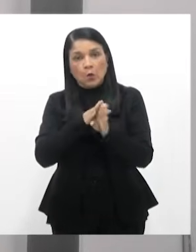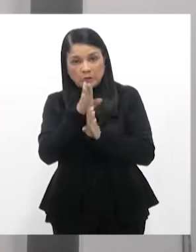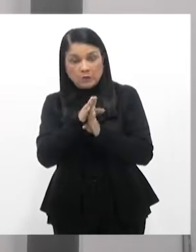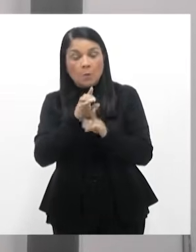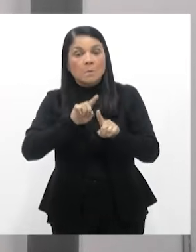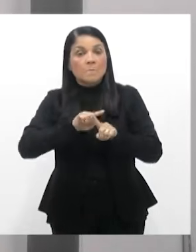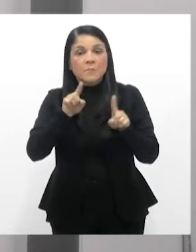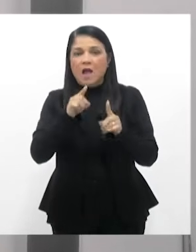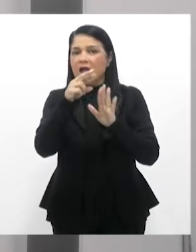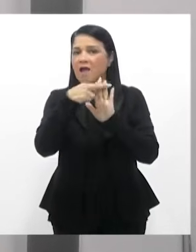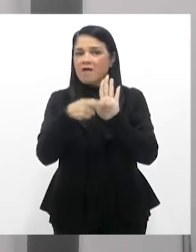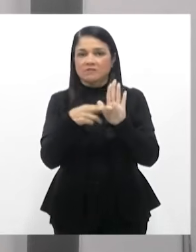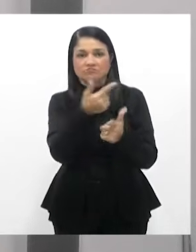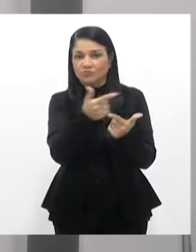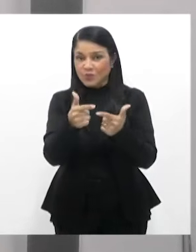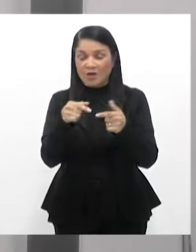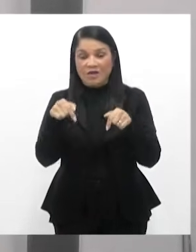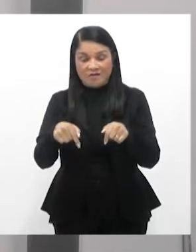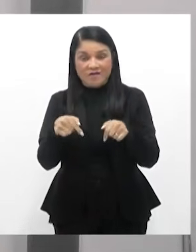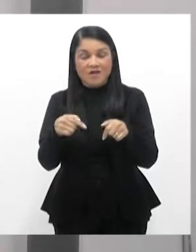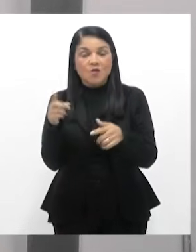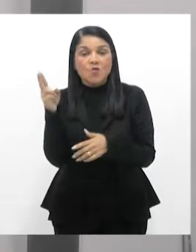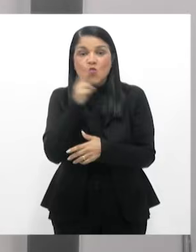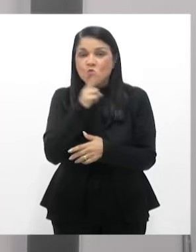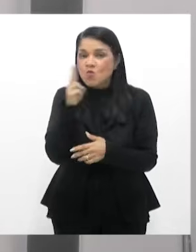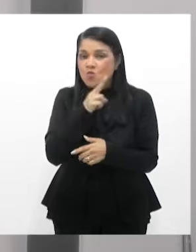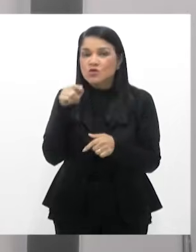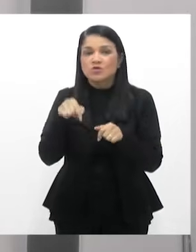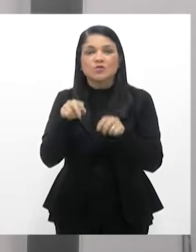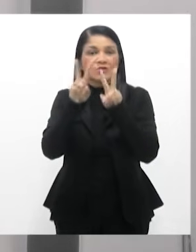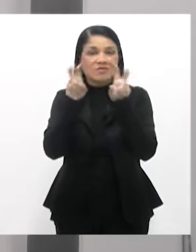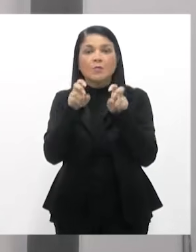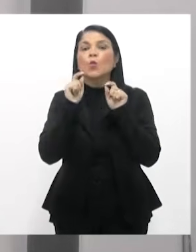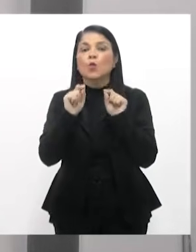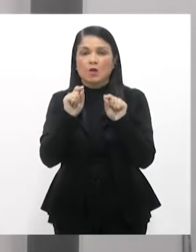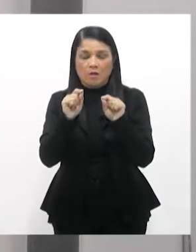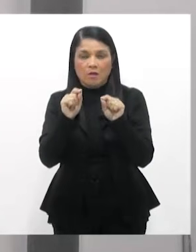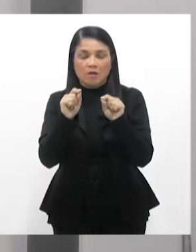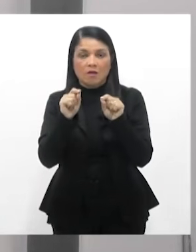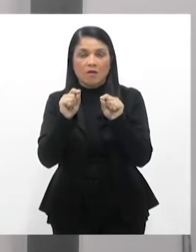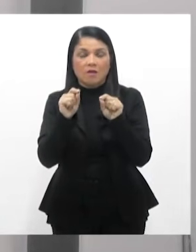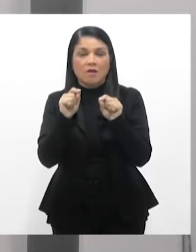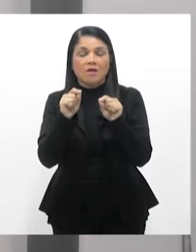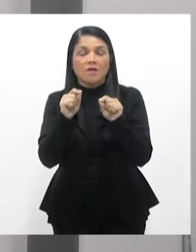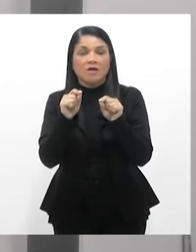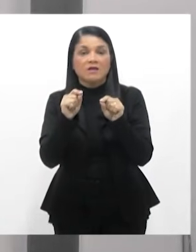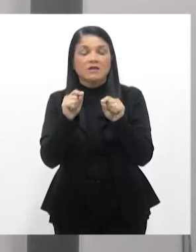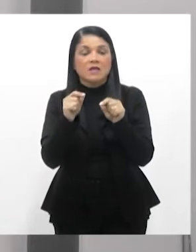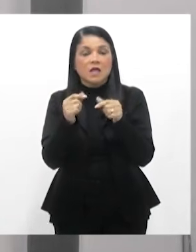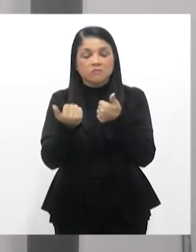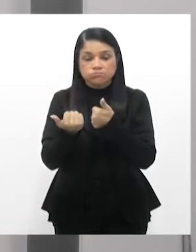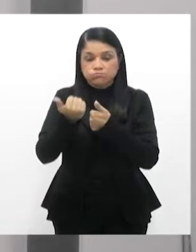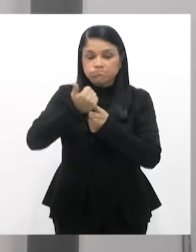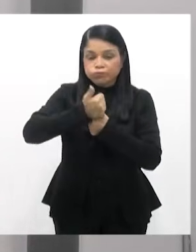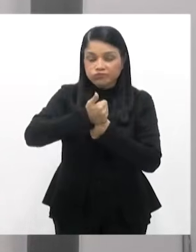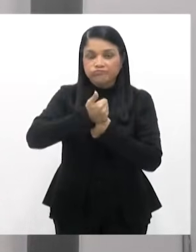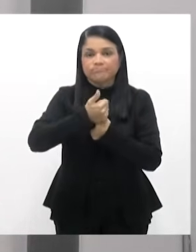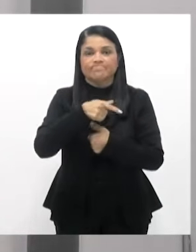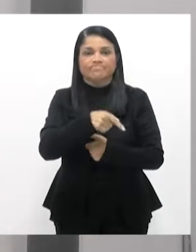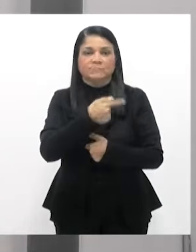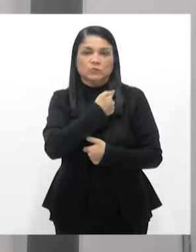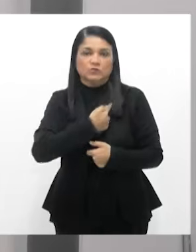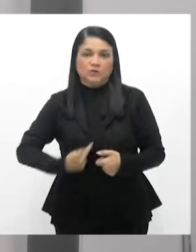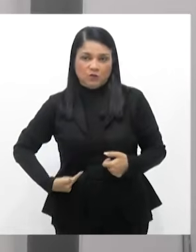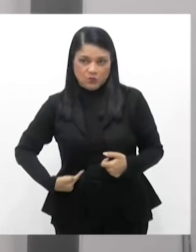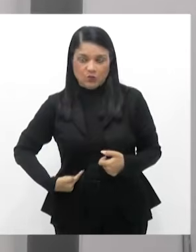fundamental, talvez a matéria, nesse momento de maior urgência na casa, é suprir o Rio de Janeiro de um vazio, de um hiato legislativo. E é isso que a